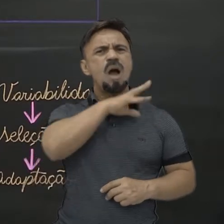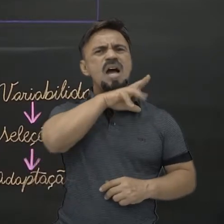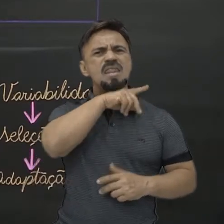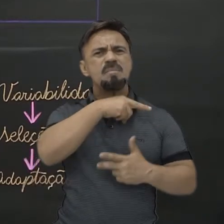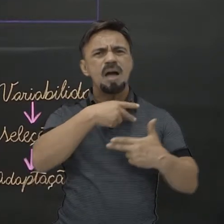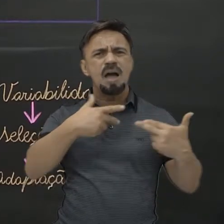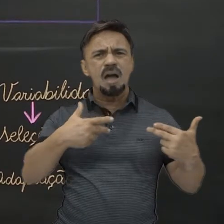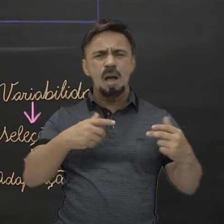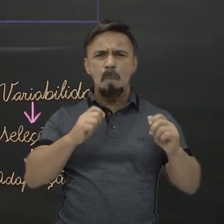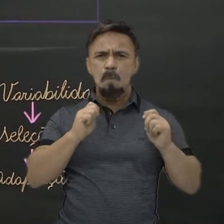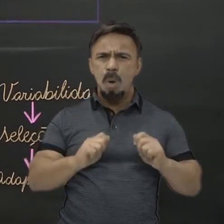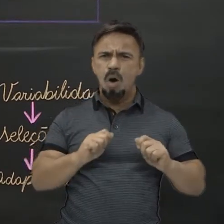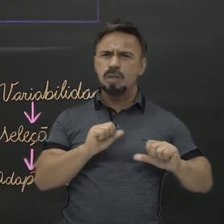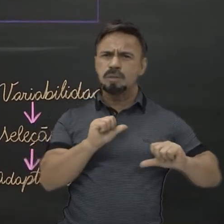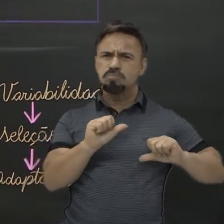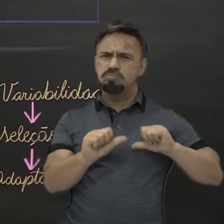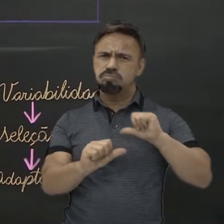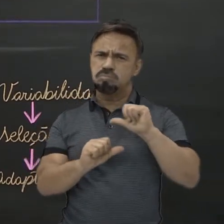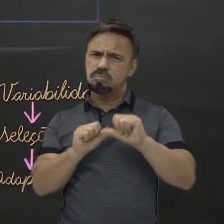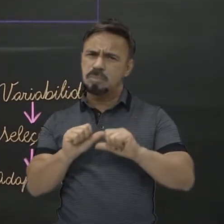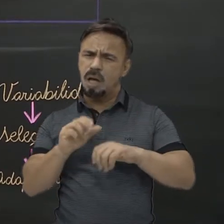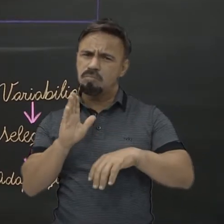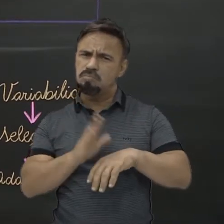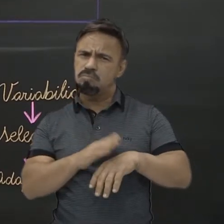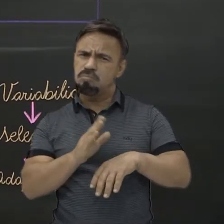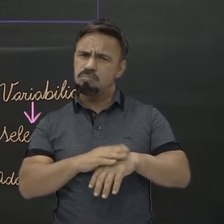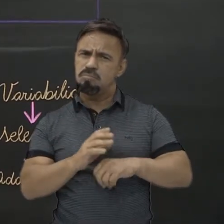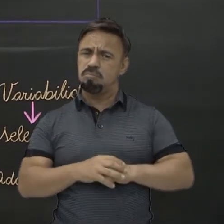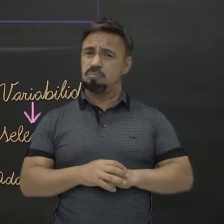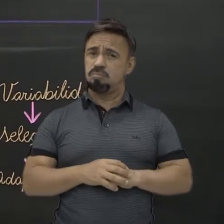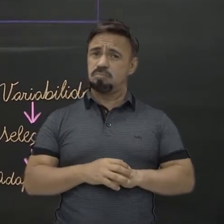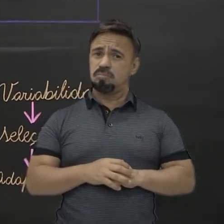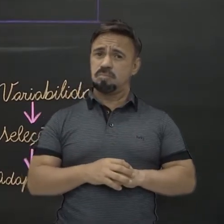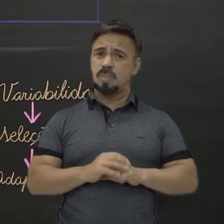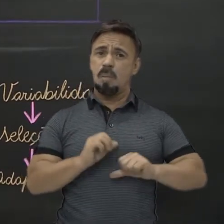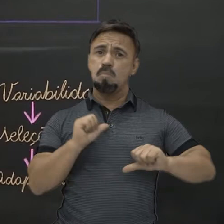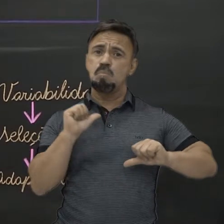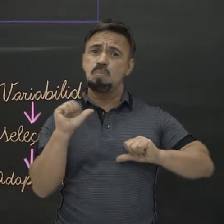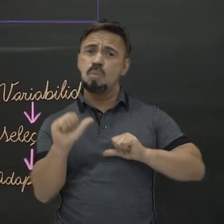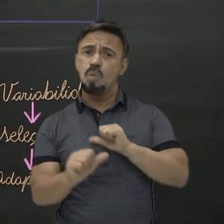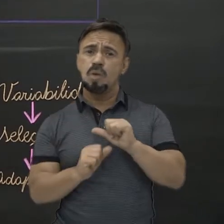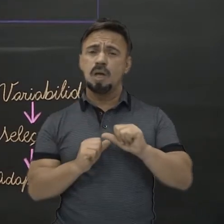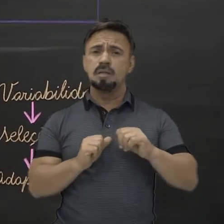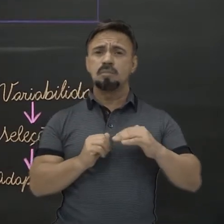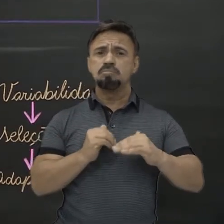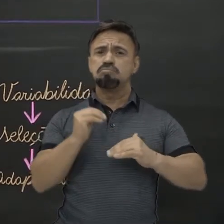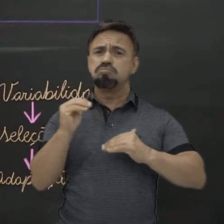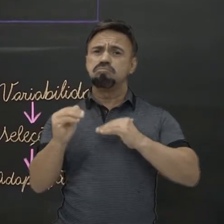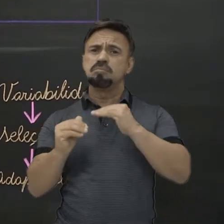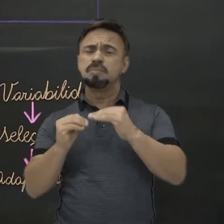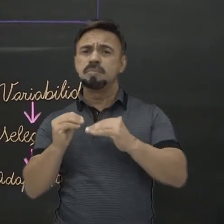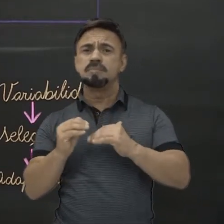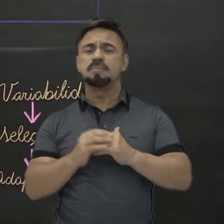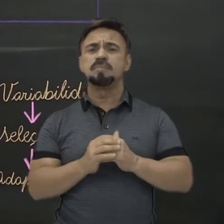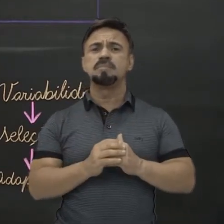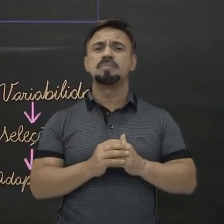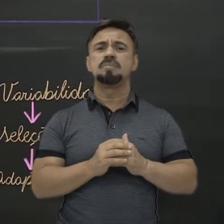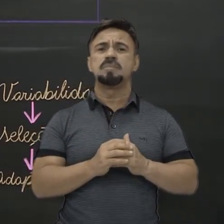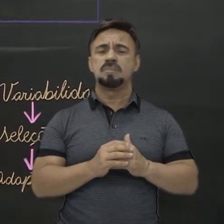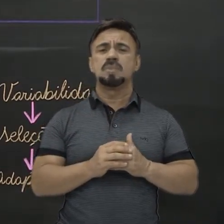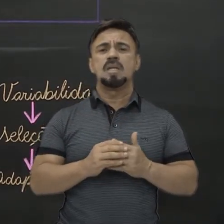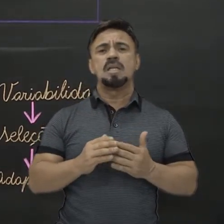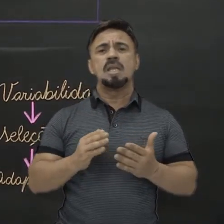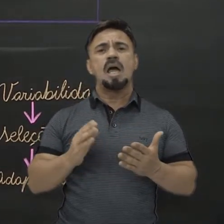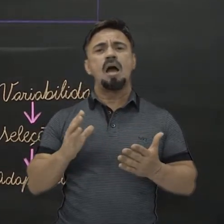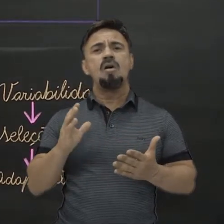conseguem promover uma mudança em si mesmo? Eles não guiariam mudanças em si mesmo? Foi por esse caminho que surgiu